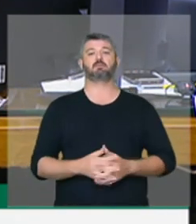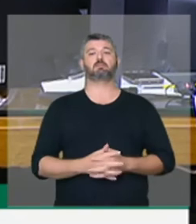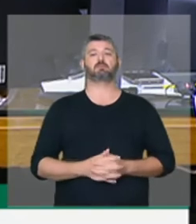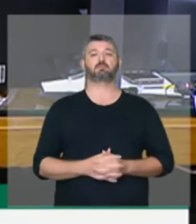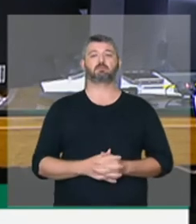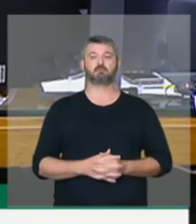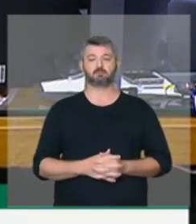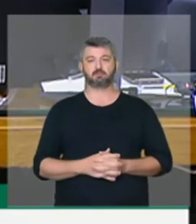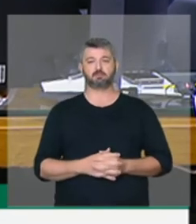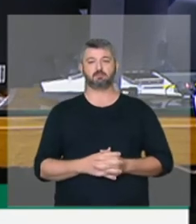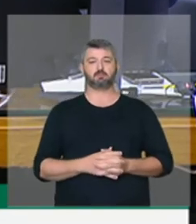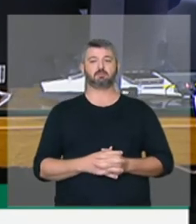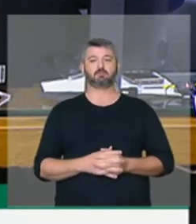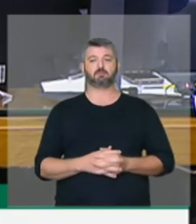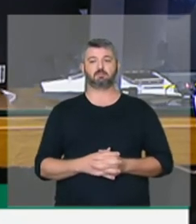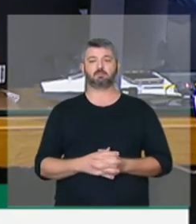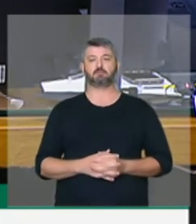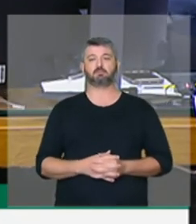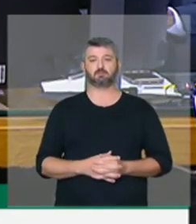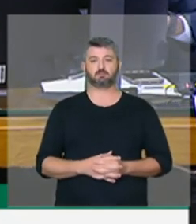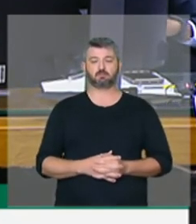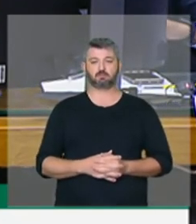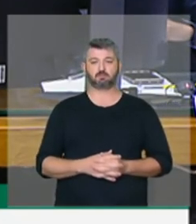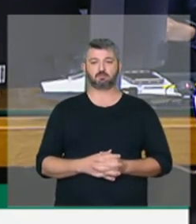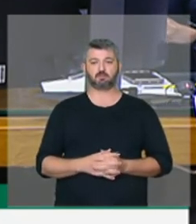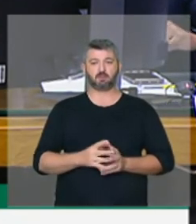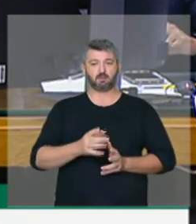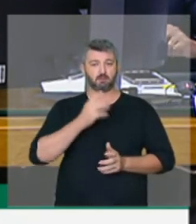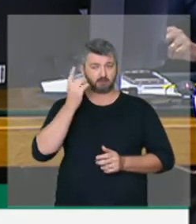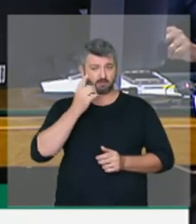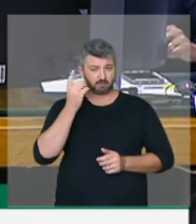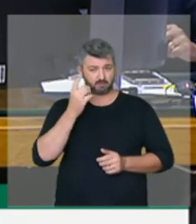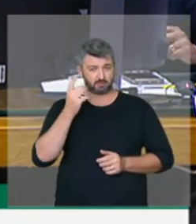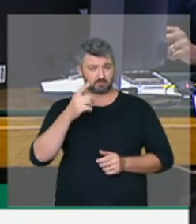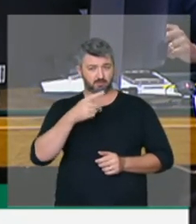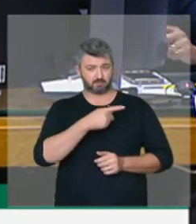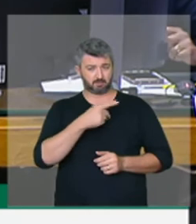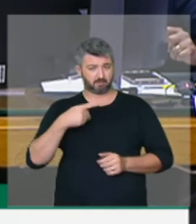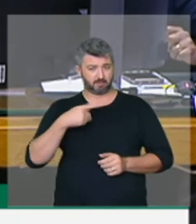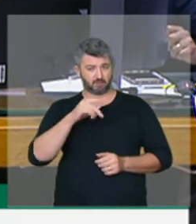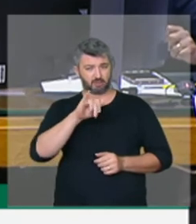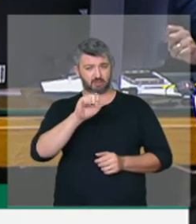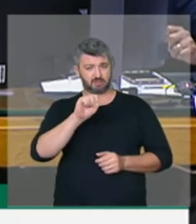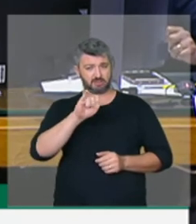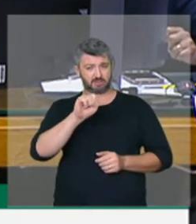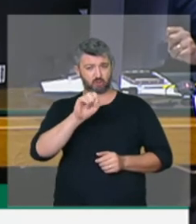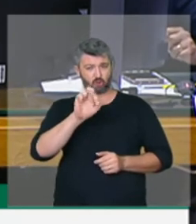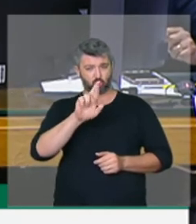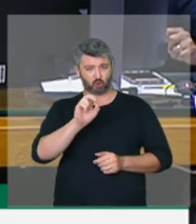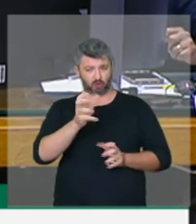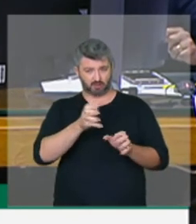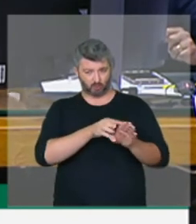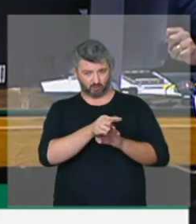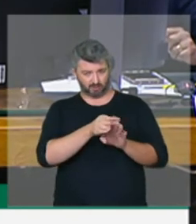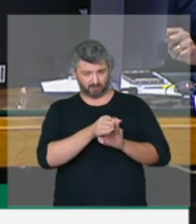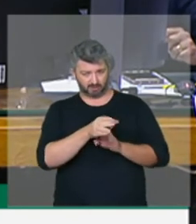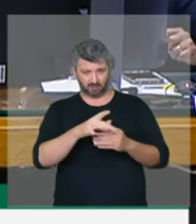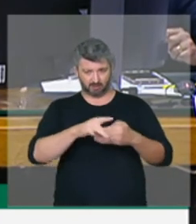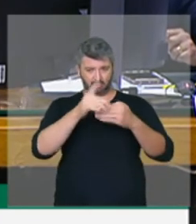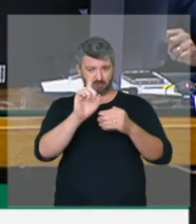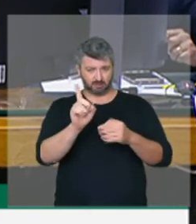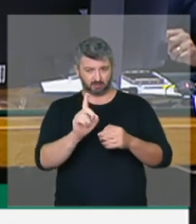No painel, o senhor quer, desculpe, deputado Pastor Isidoro, o senhor quer orientar, não é falar como líder não, né? Pois